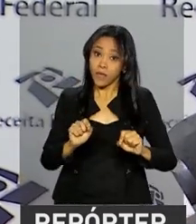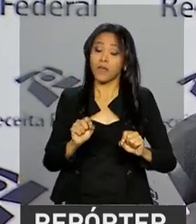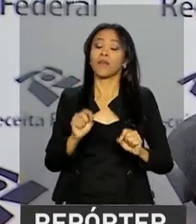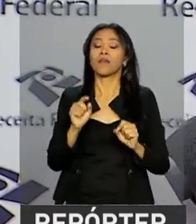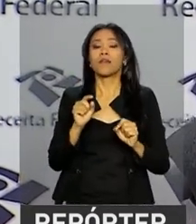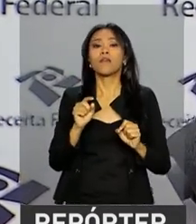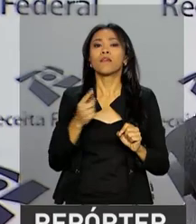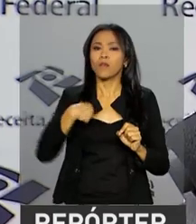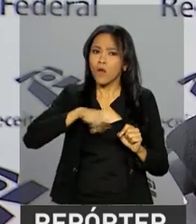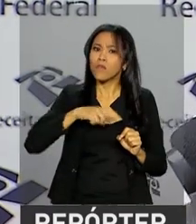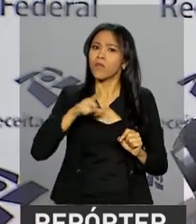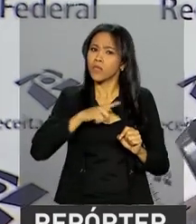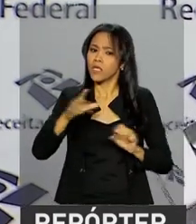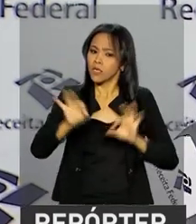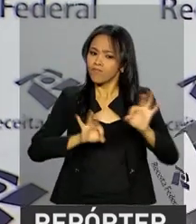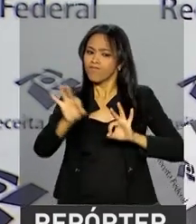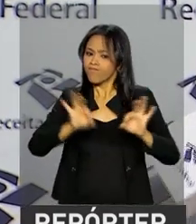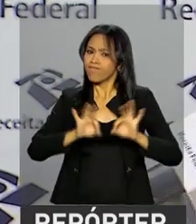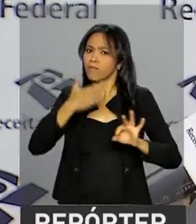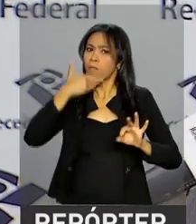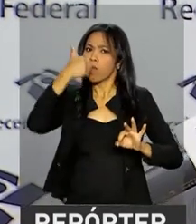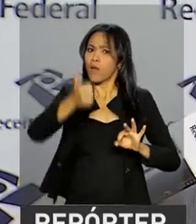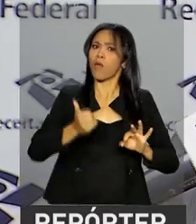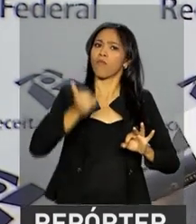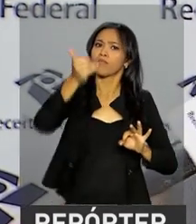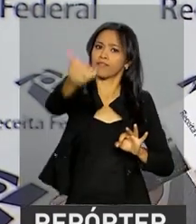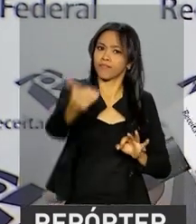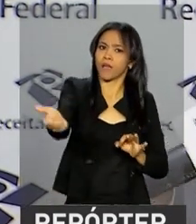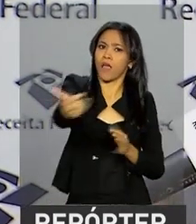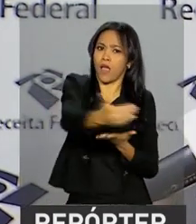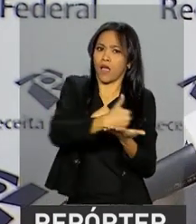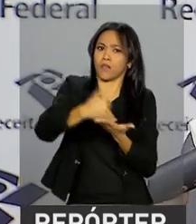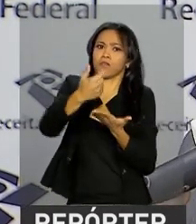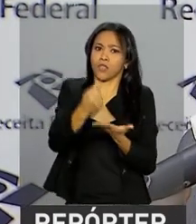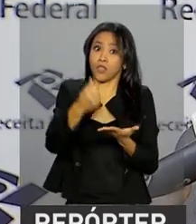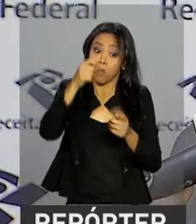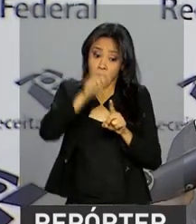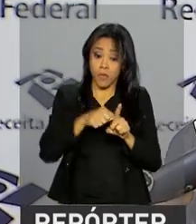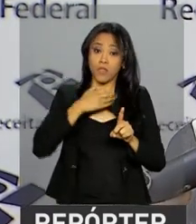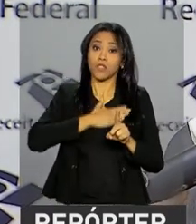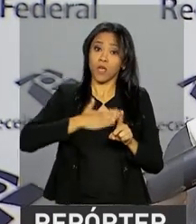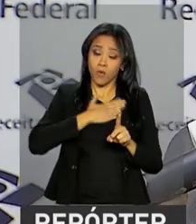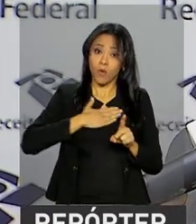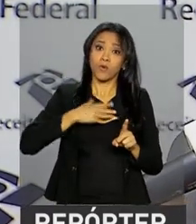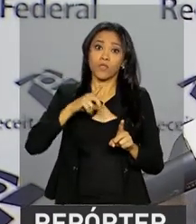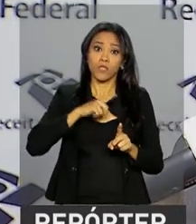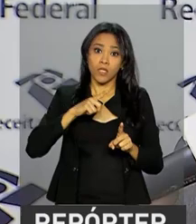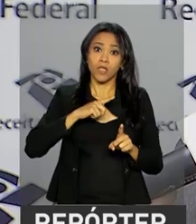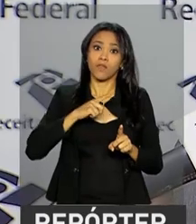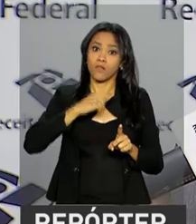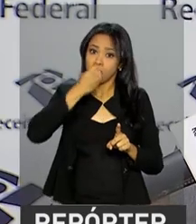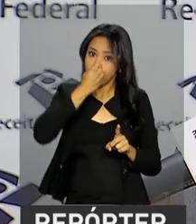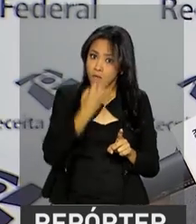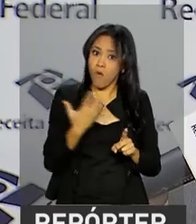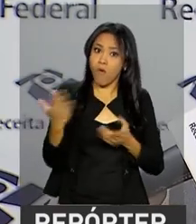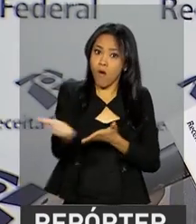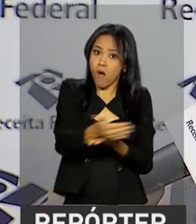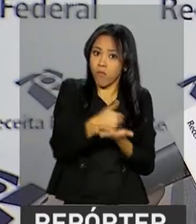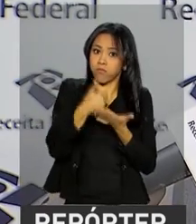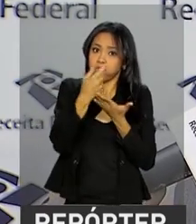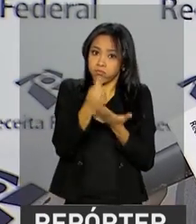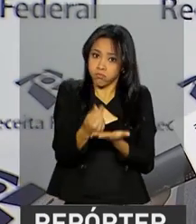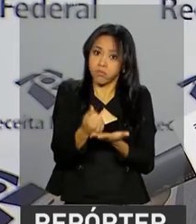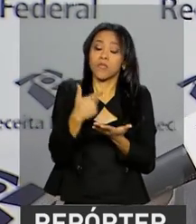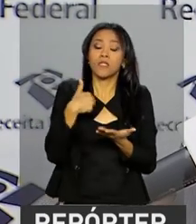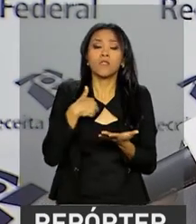é muito provável que nós tenhamos um reflexo direto na arrecadação dos tributos. O mês de agosto foi exemplo. Essa variação de 2 dígitos positiva, ela está em linha